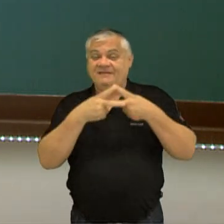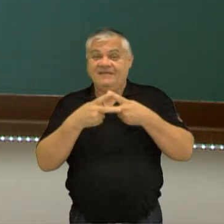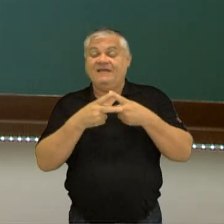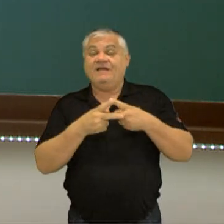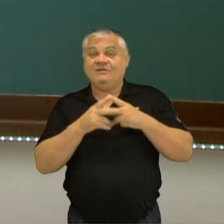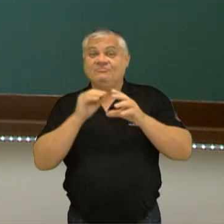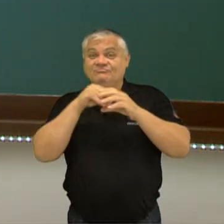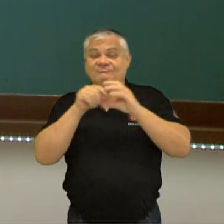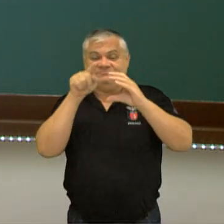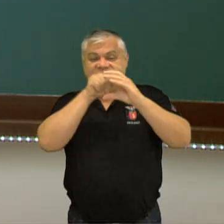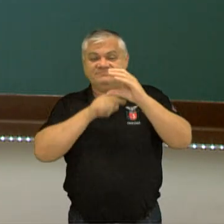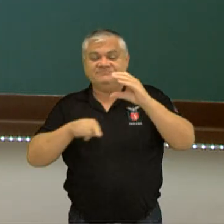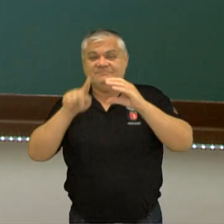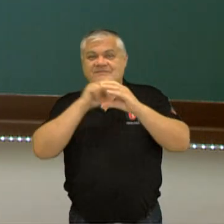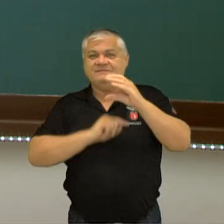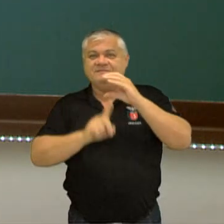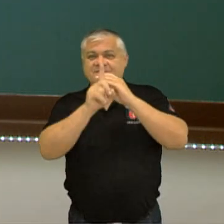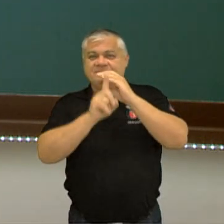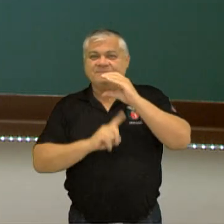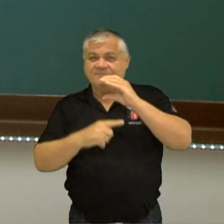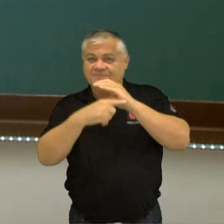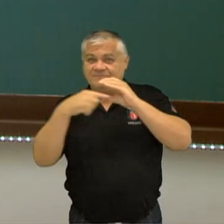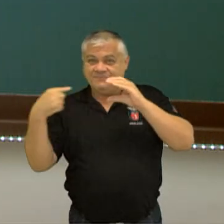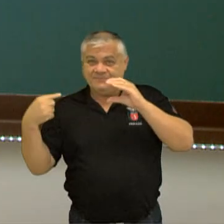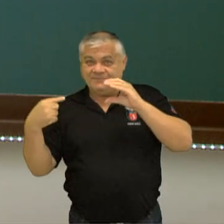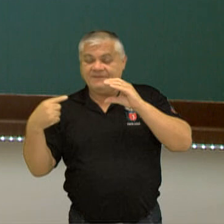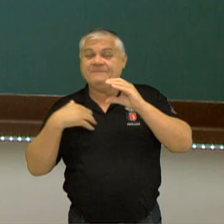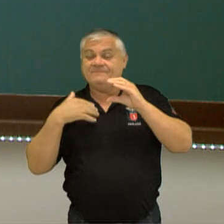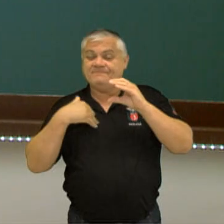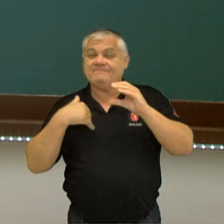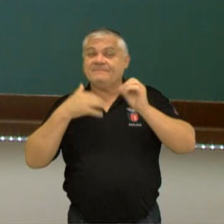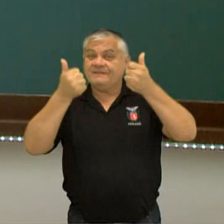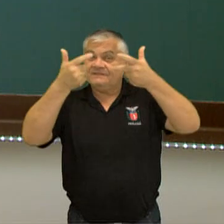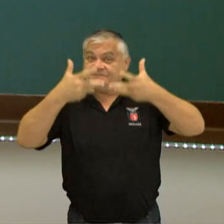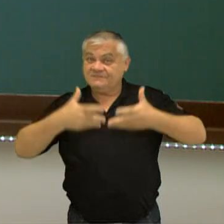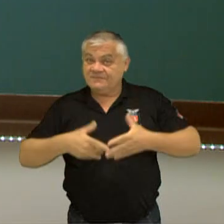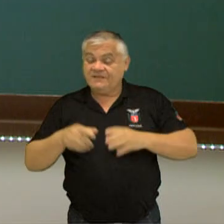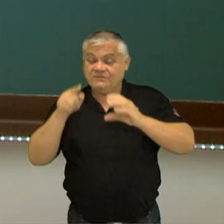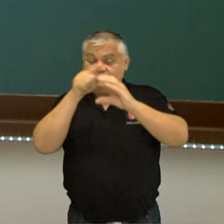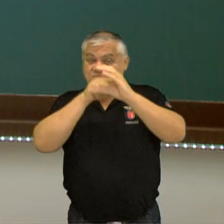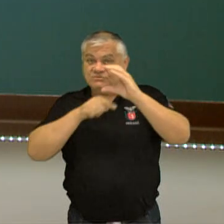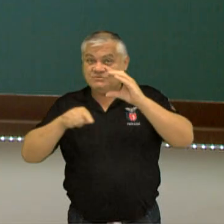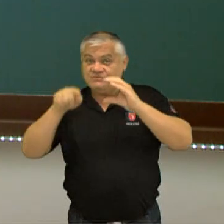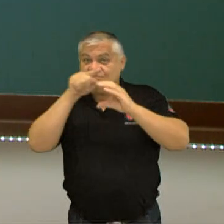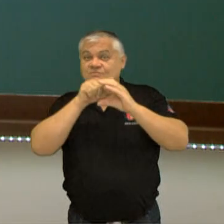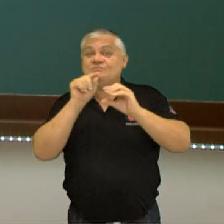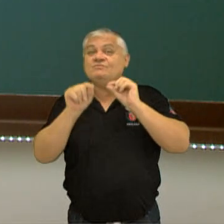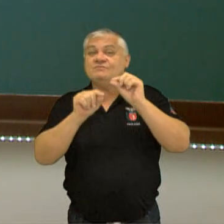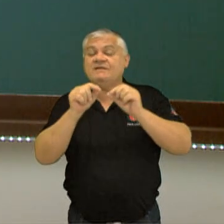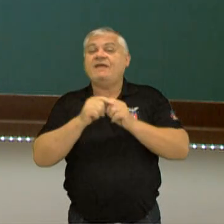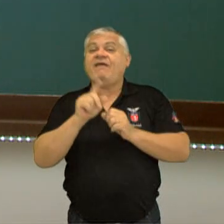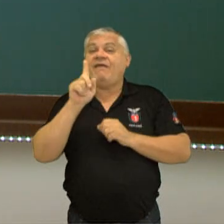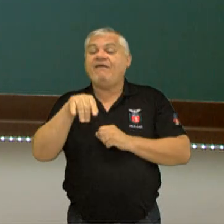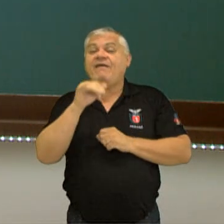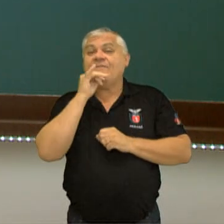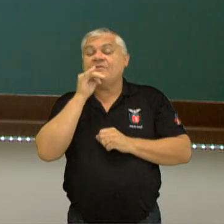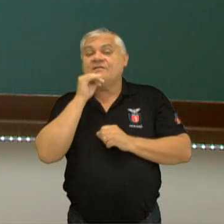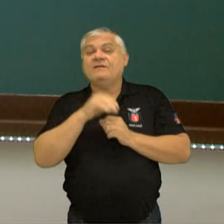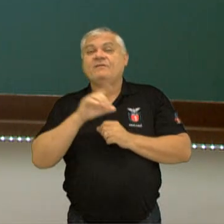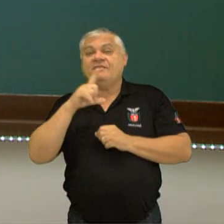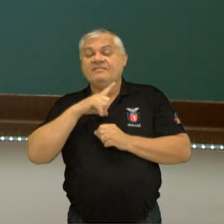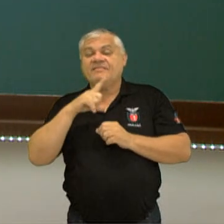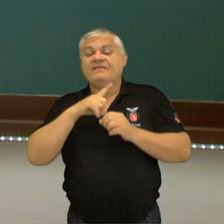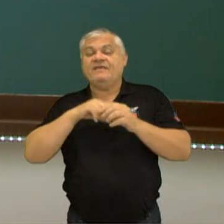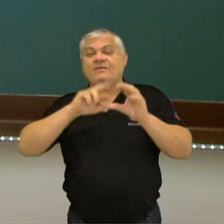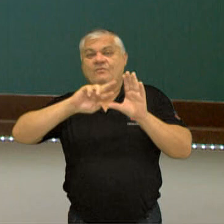da circunferência trigonométrica. Relembrando a definição da circunferência trigonométrica para vocês, ela é a circunferência que tem o